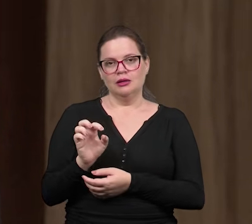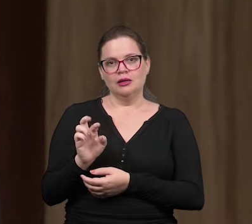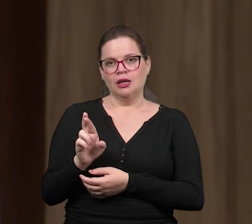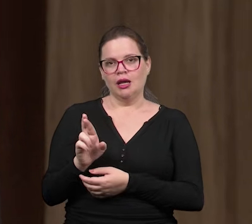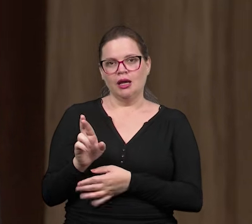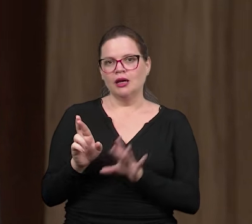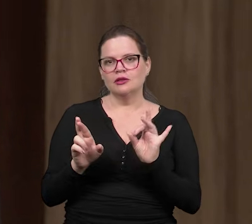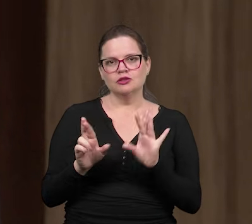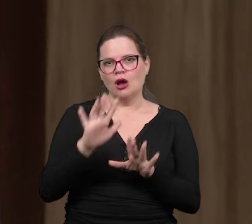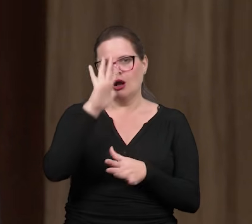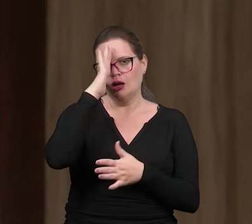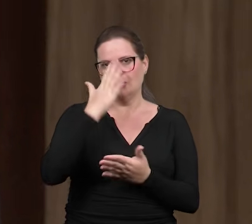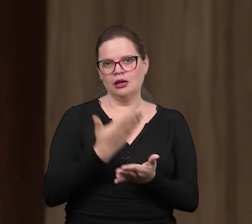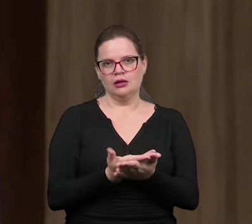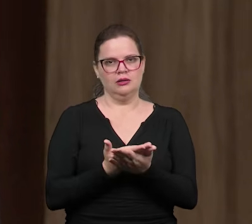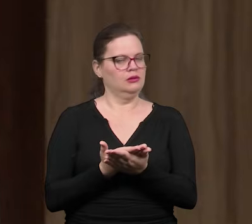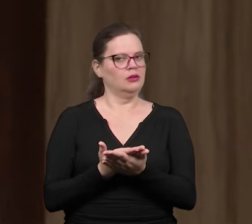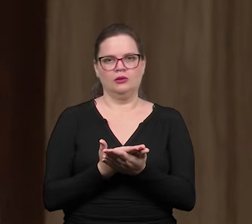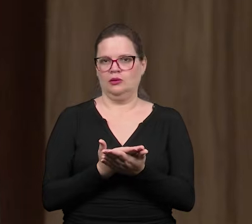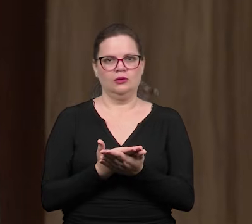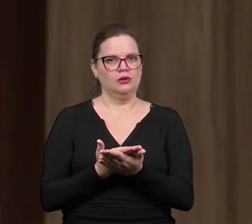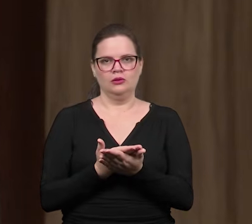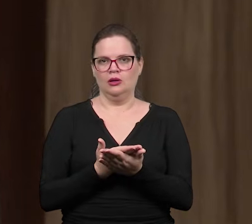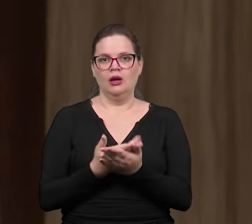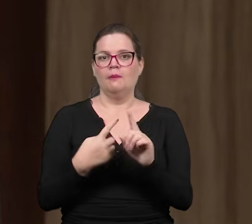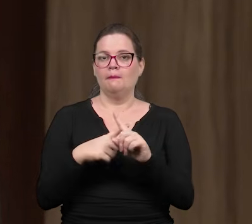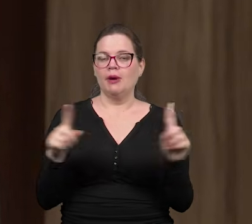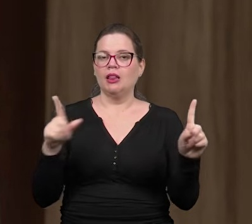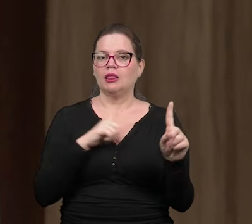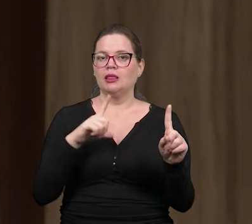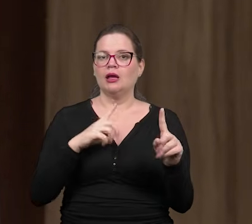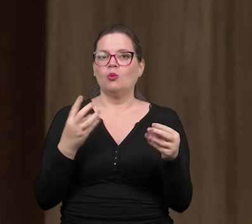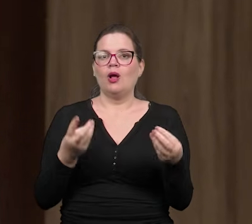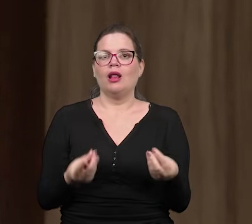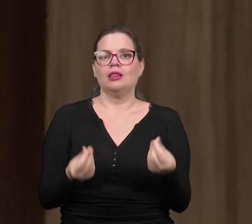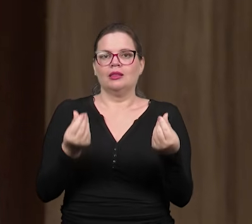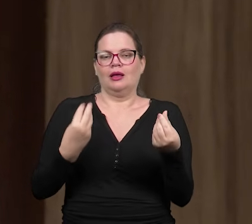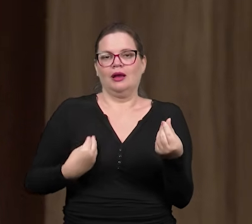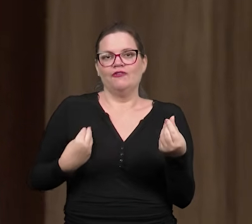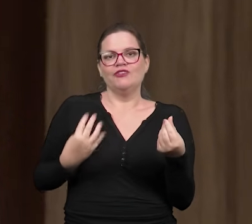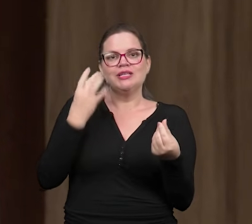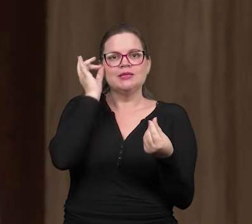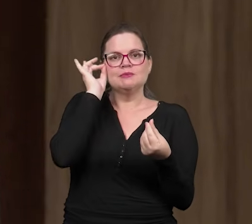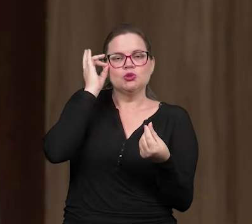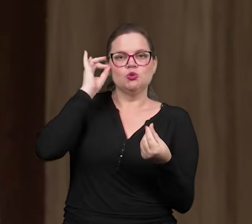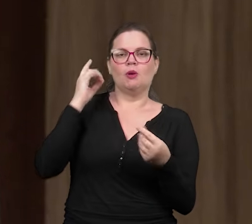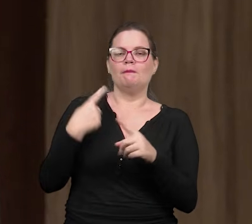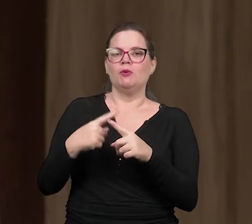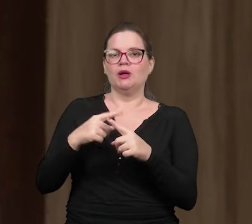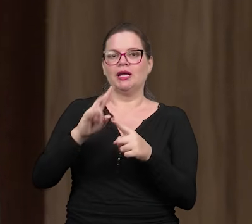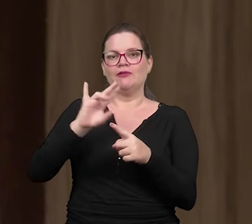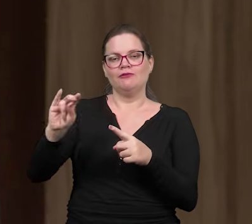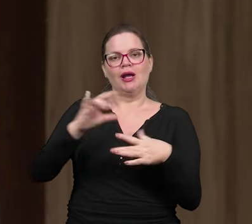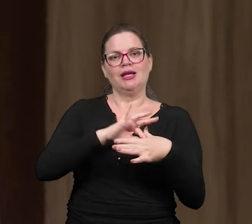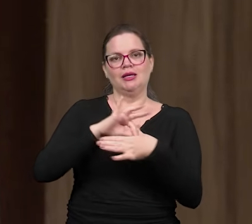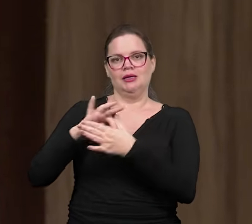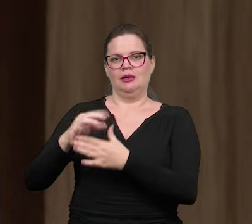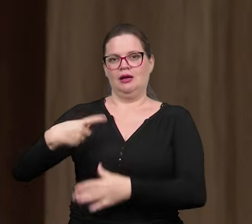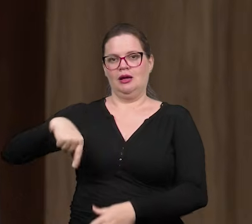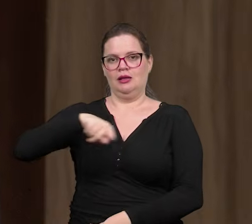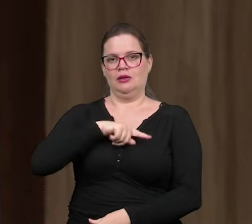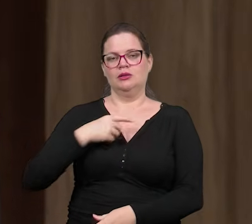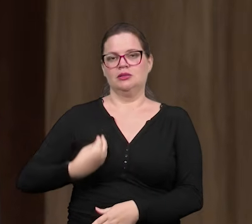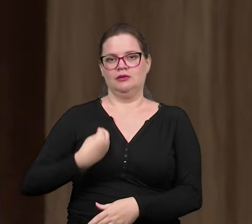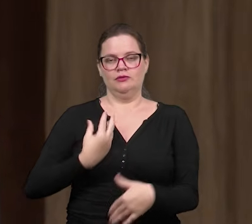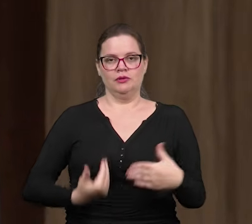credo, mas é uma qualidade espiritual que guia a vida do fiel, né? Que conduz